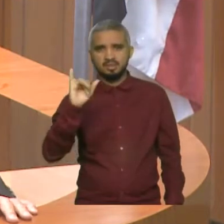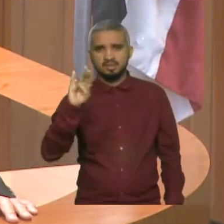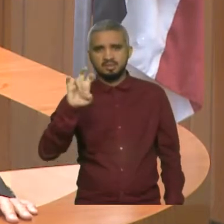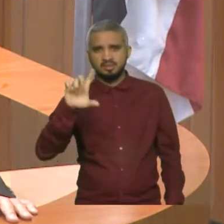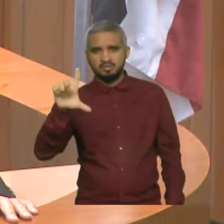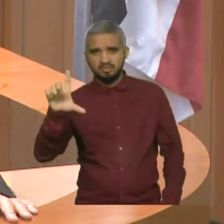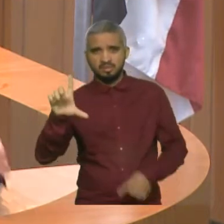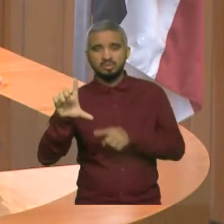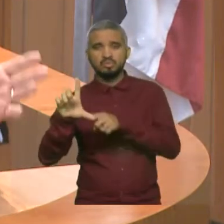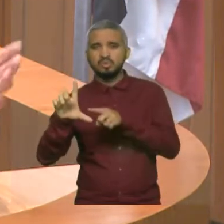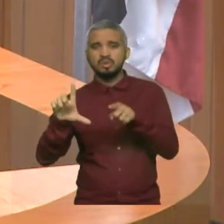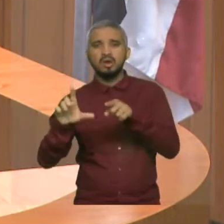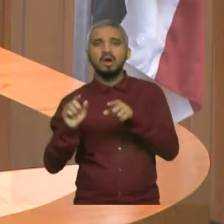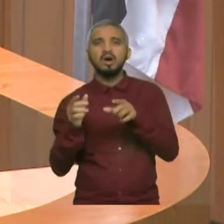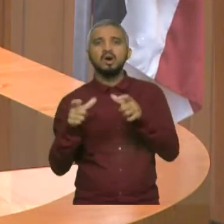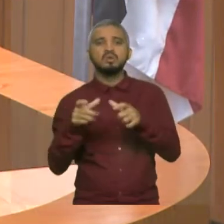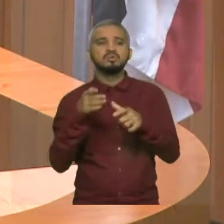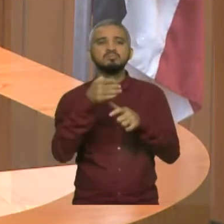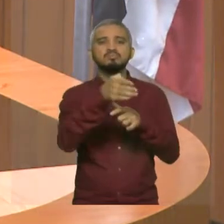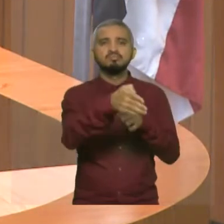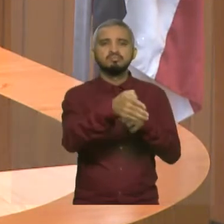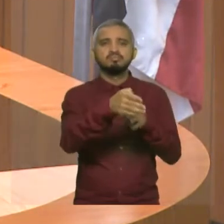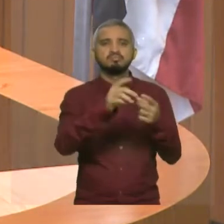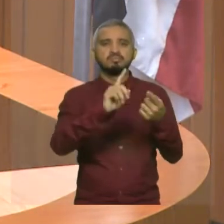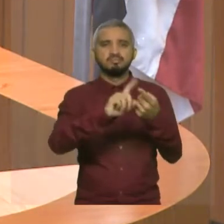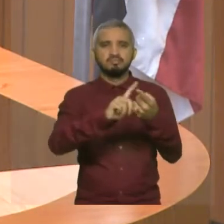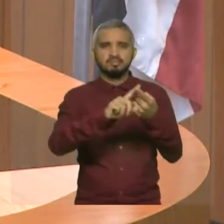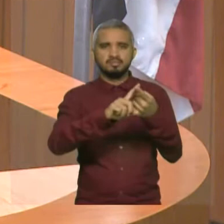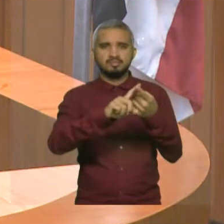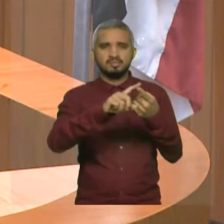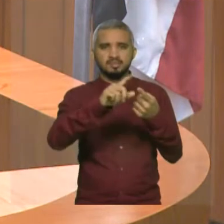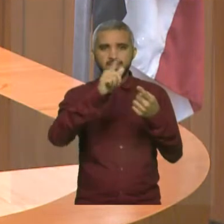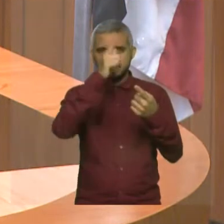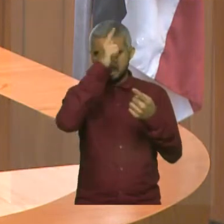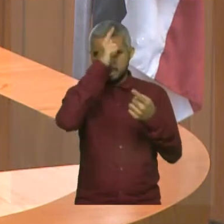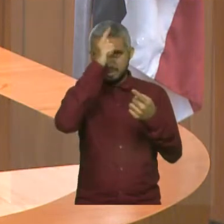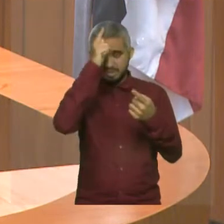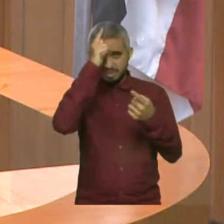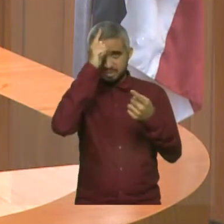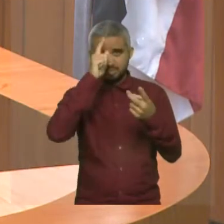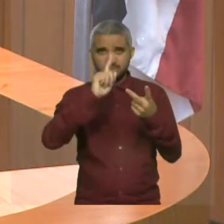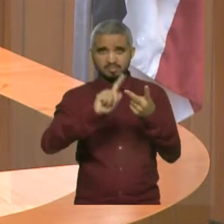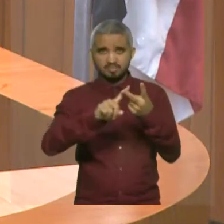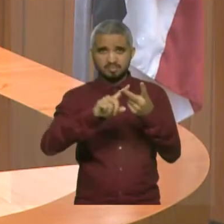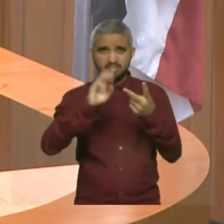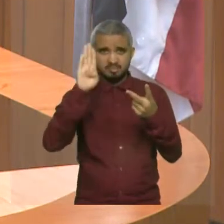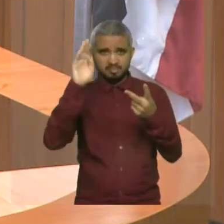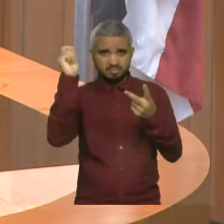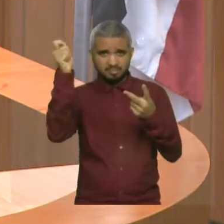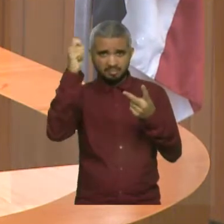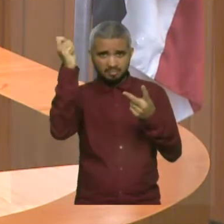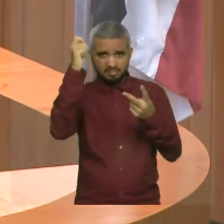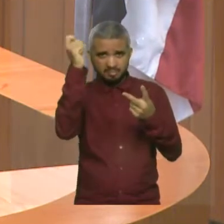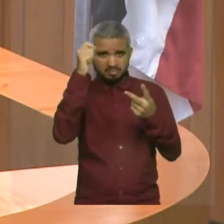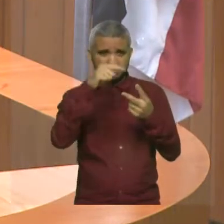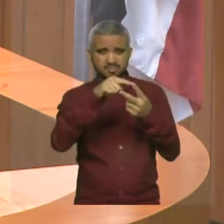Grajaú. Grajaú, eu estive lá presente e vi a realidade, vi